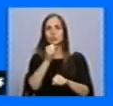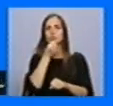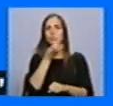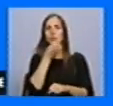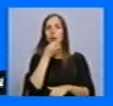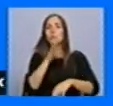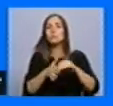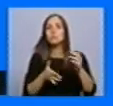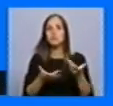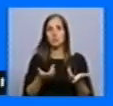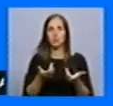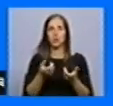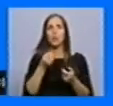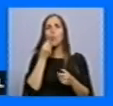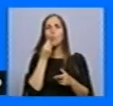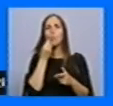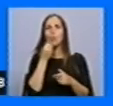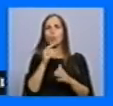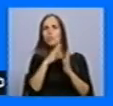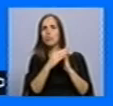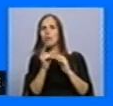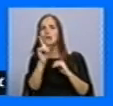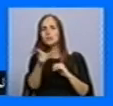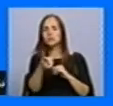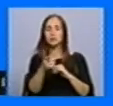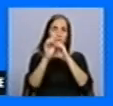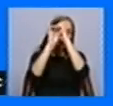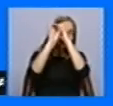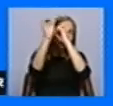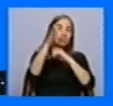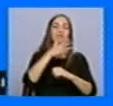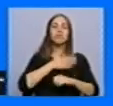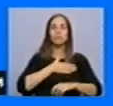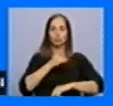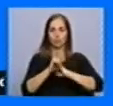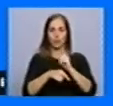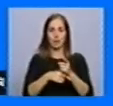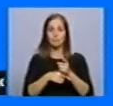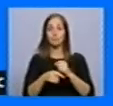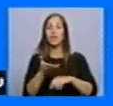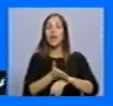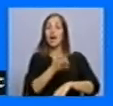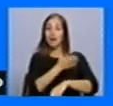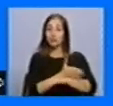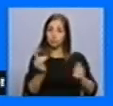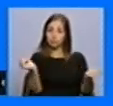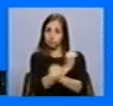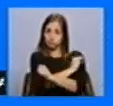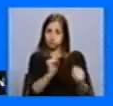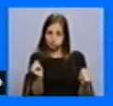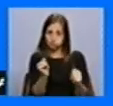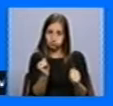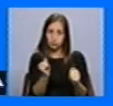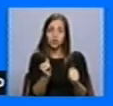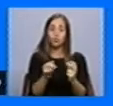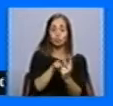aquilo e qual é o modelo que nós podemos tirar daqui. E então o que é que o Chandra nos diz? Diz-nos que, mesmo antes da explosão, nós temos ali, à volta desse sistema